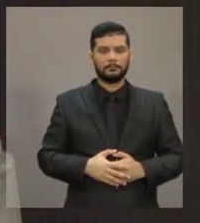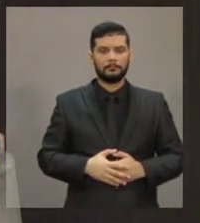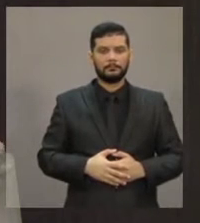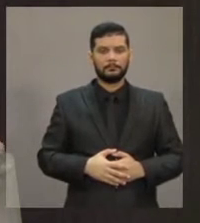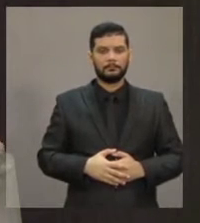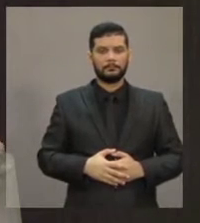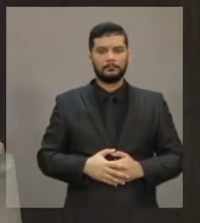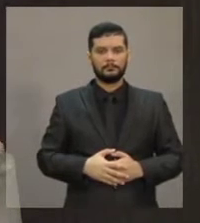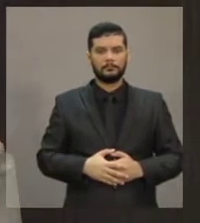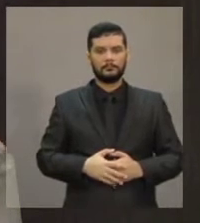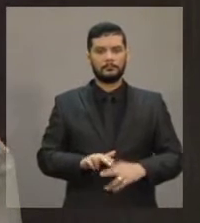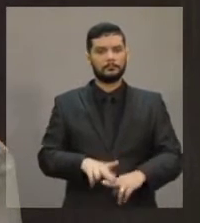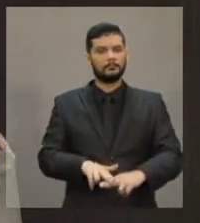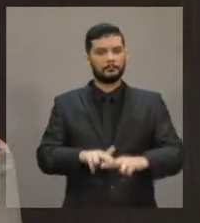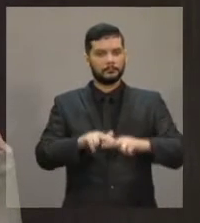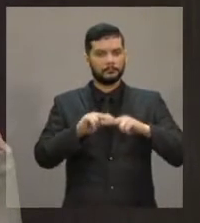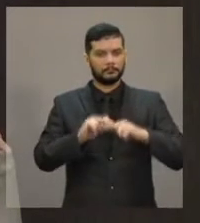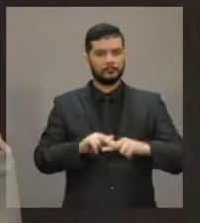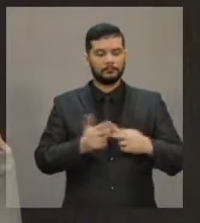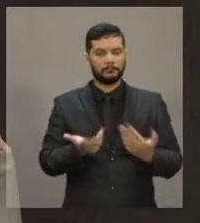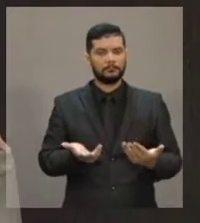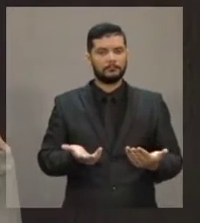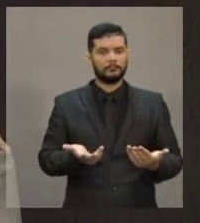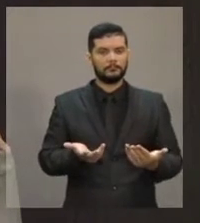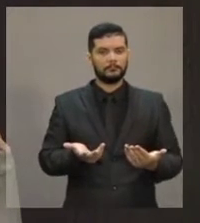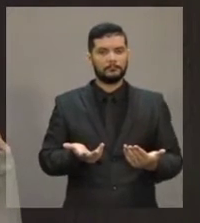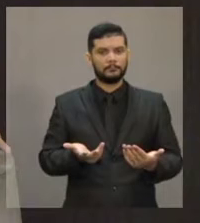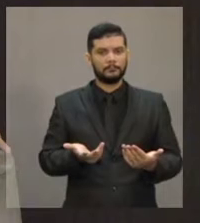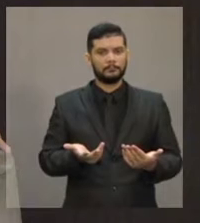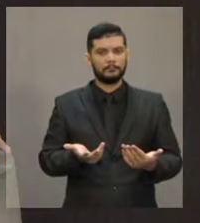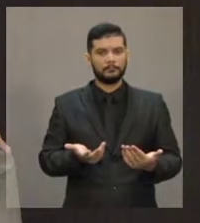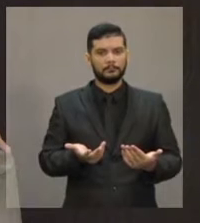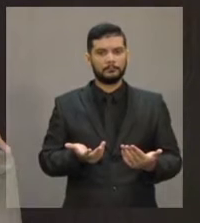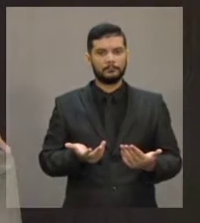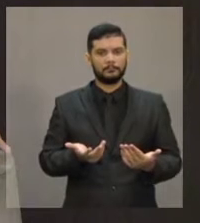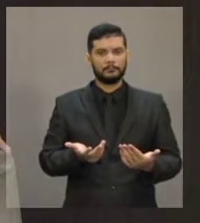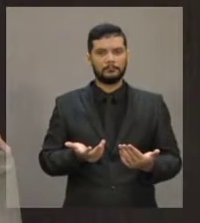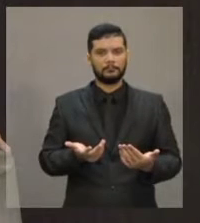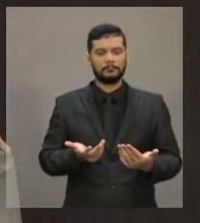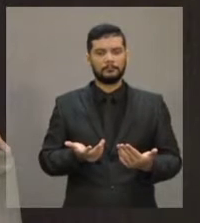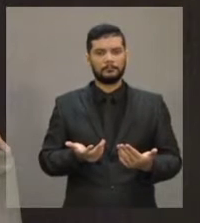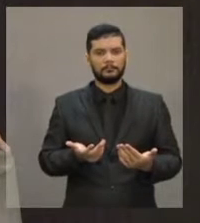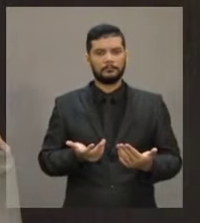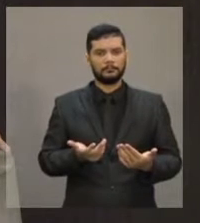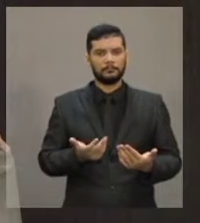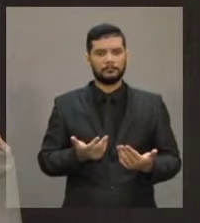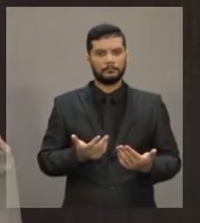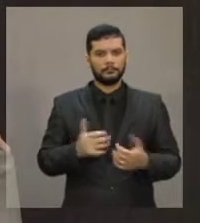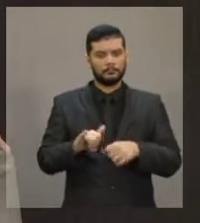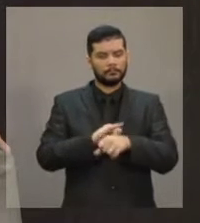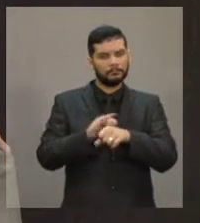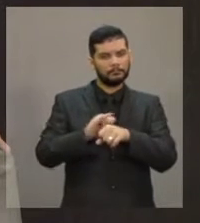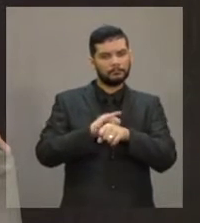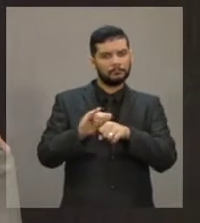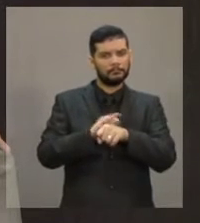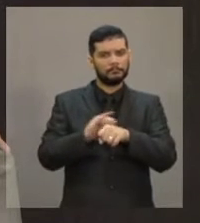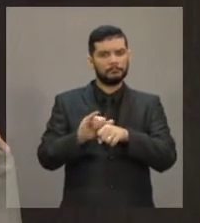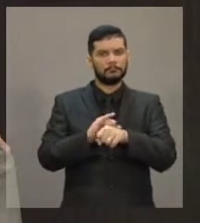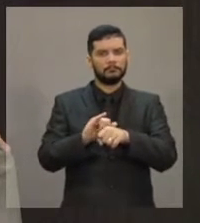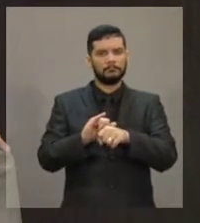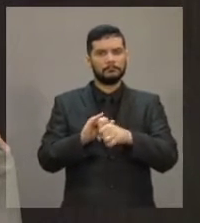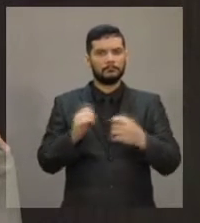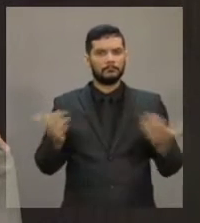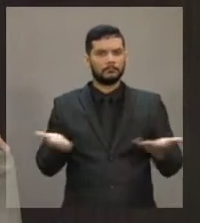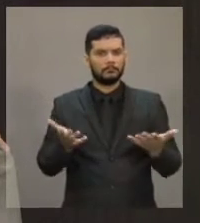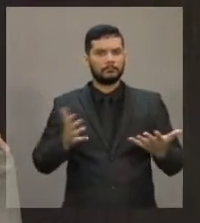a constituição de inimigos ideais essa é uma estratégia que o